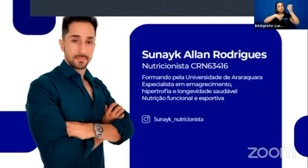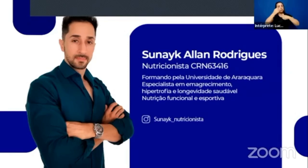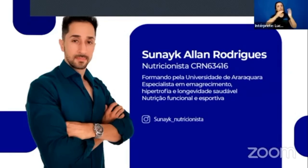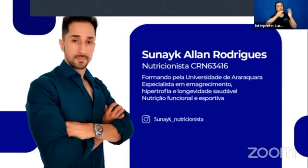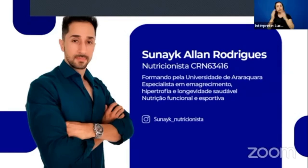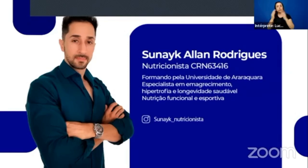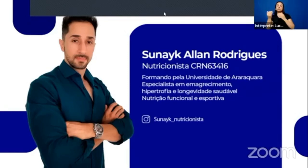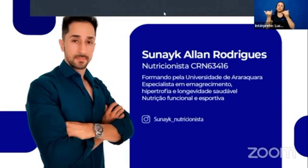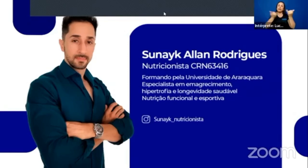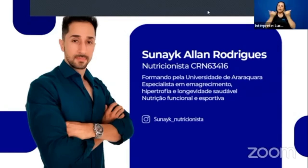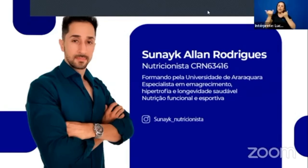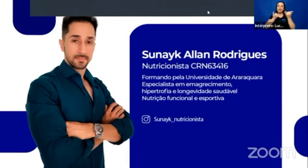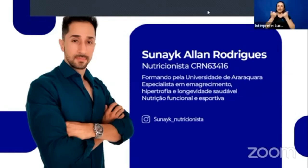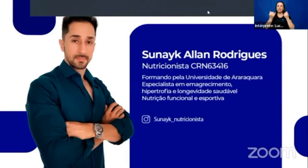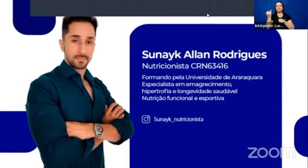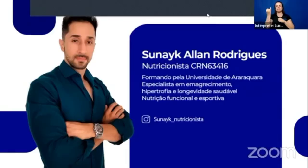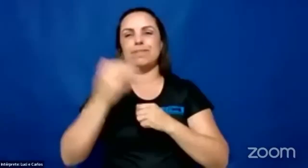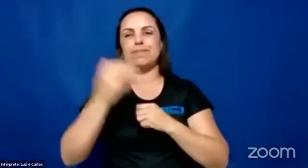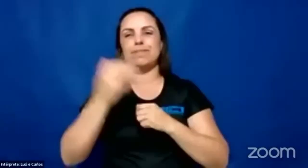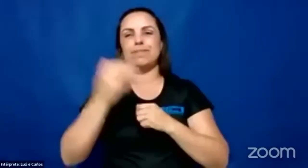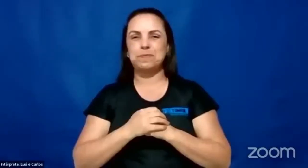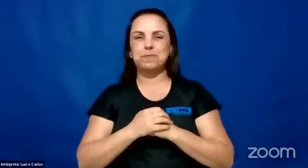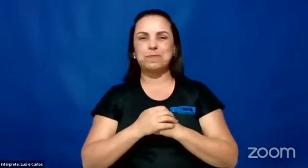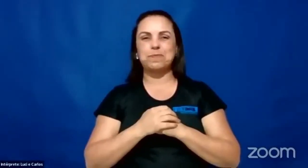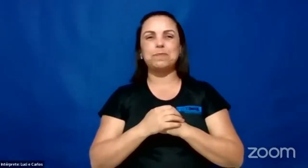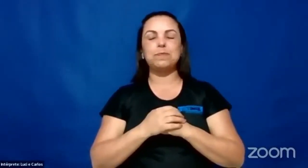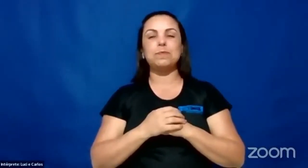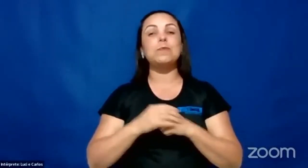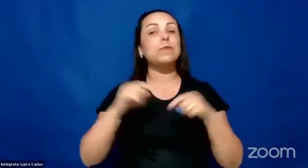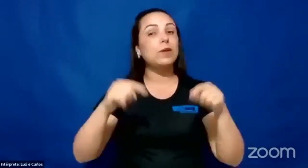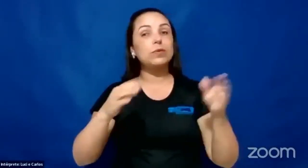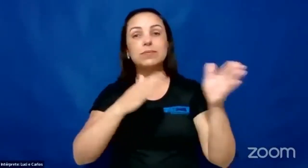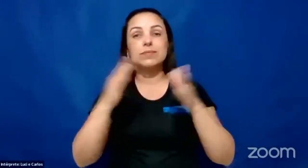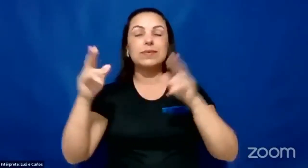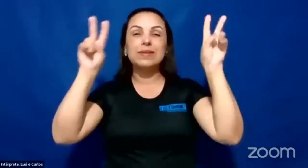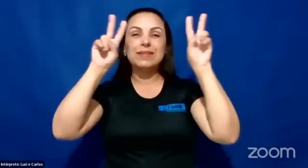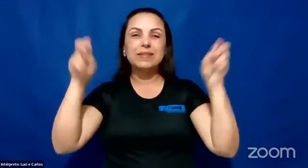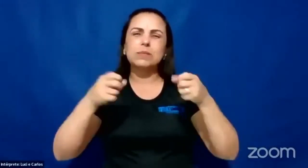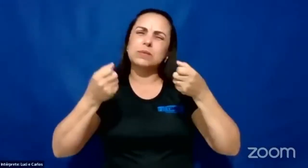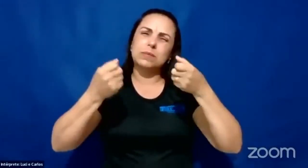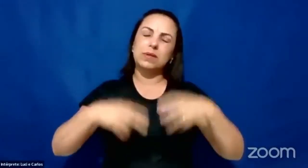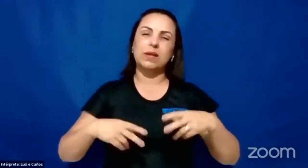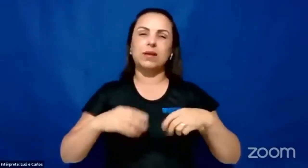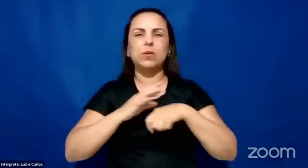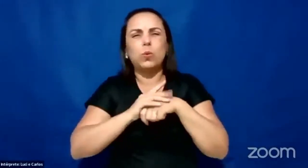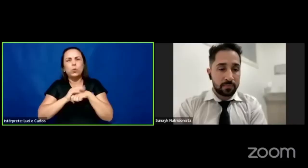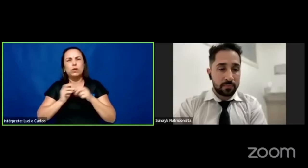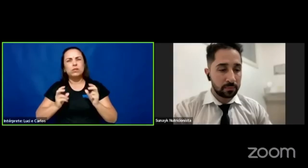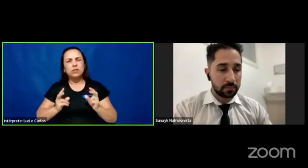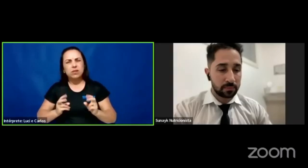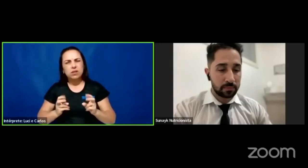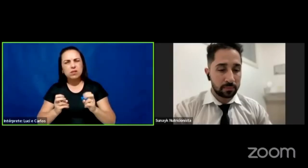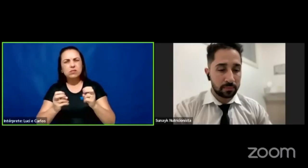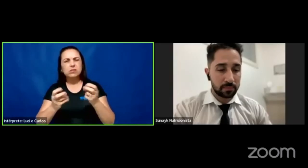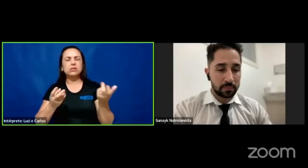nos delongar, Sunaik, Mas já tem vamos mais ao coisa. nosso tema com você. Vamos falar sobre o câncer, né? O câncer